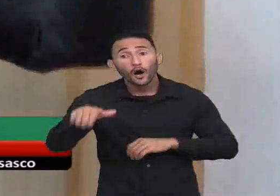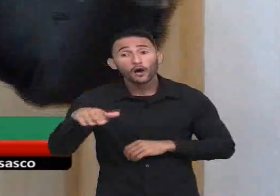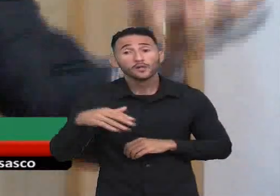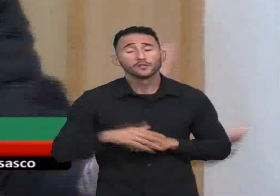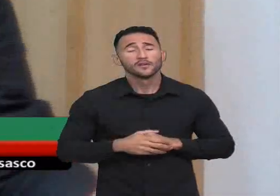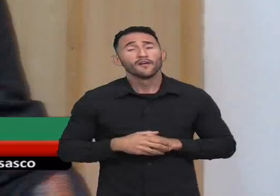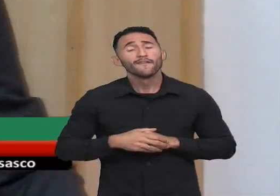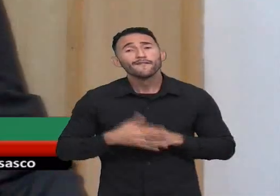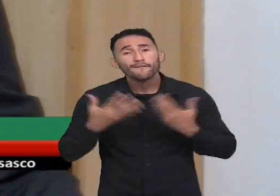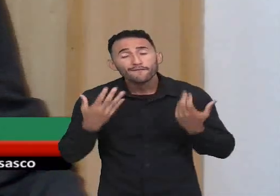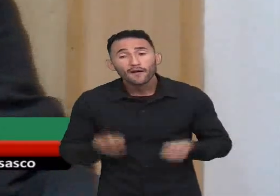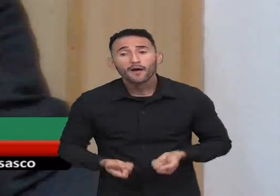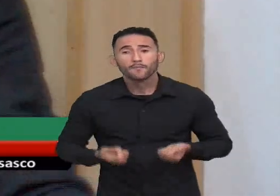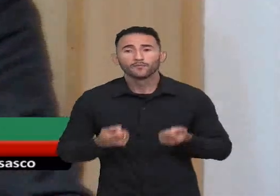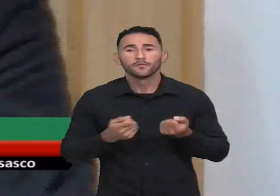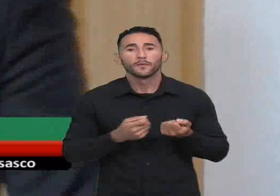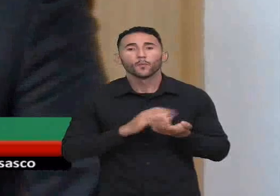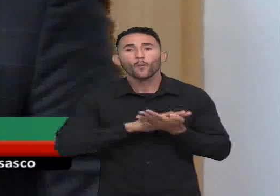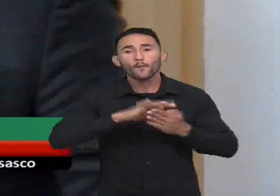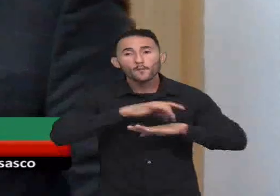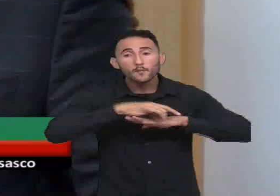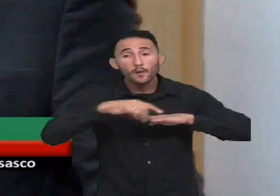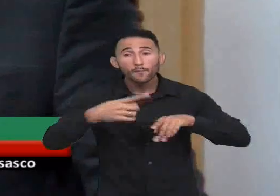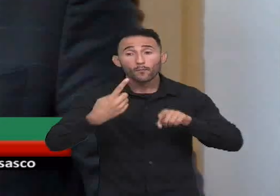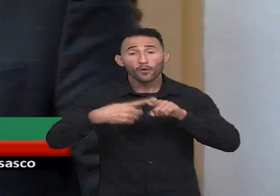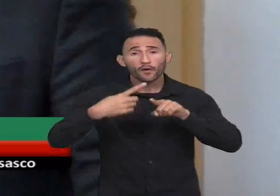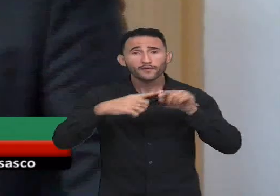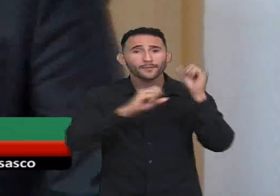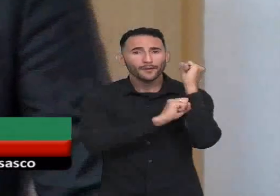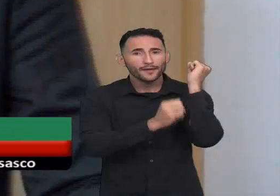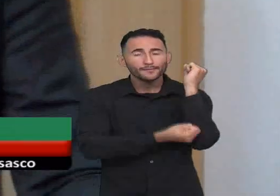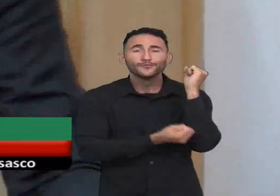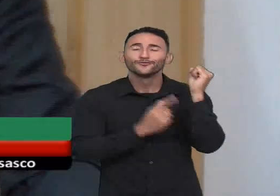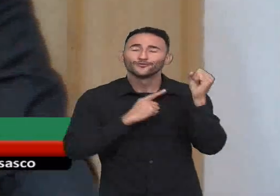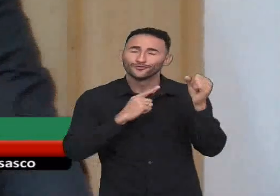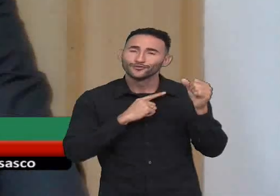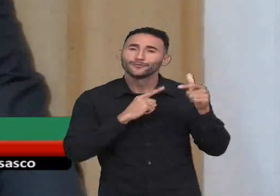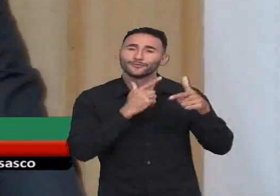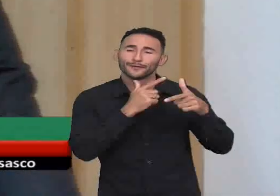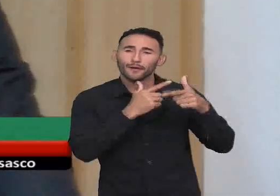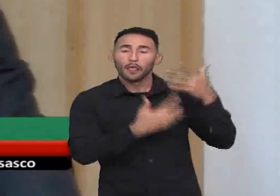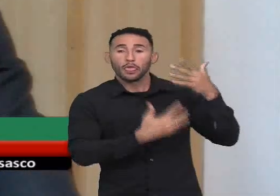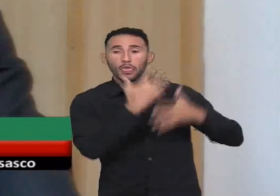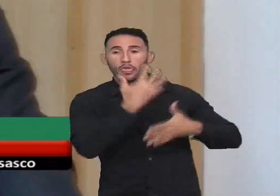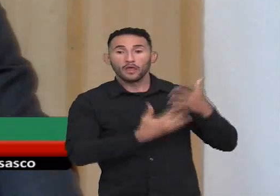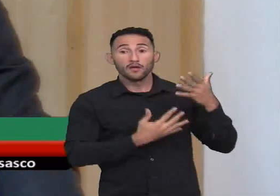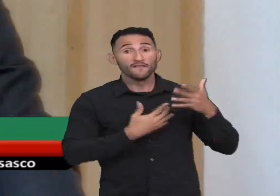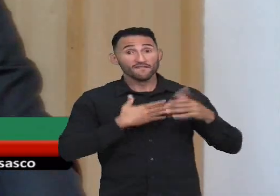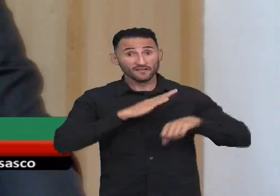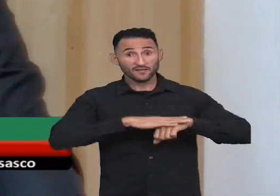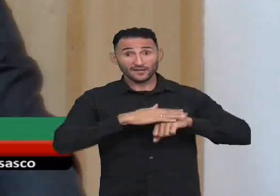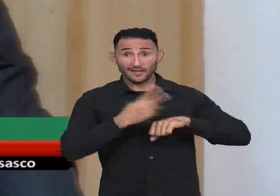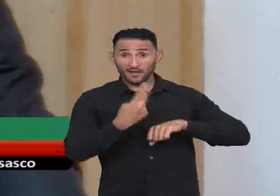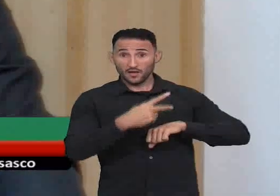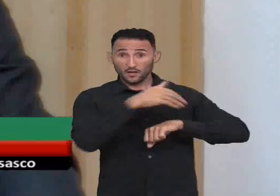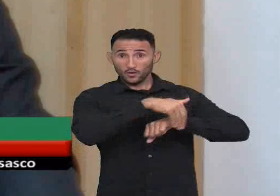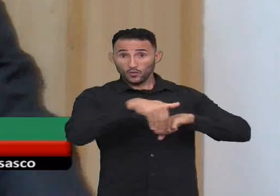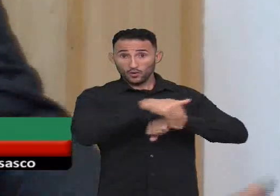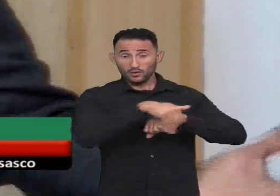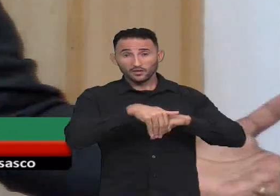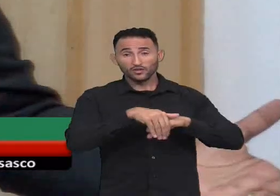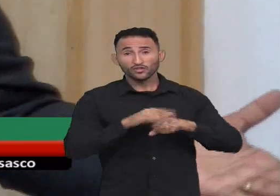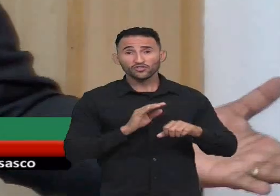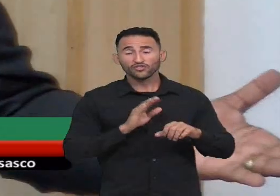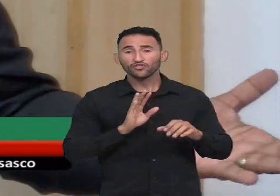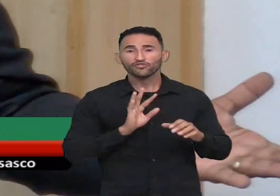vamos recapear, porque a Sabesp tinha uma interferência, ia fazer naquela rua, e quando ela chegava lá, a